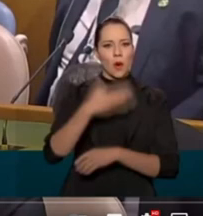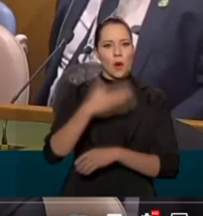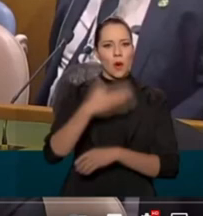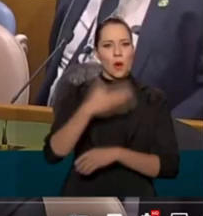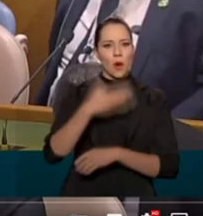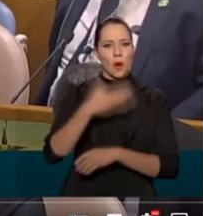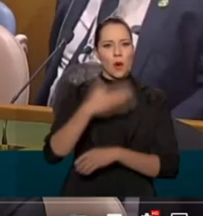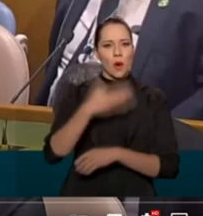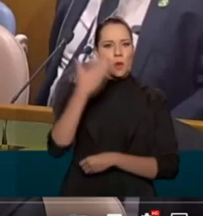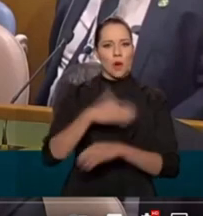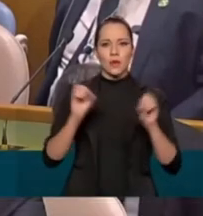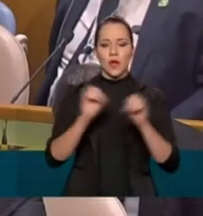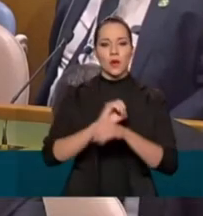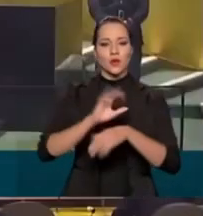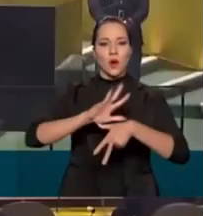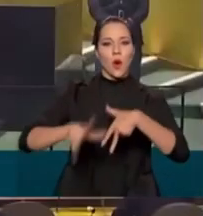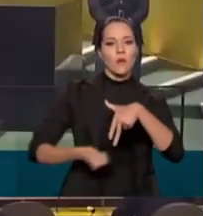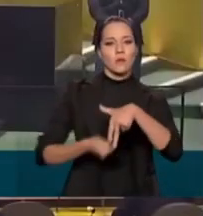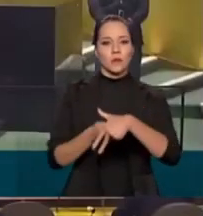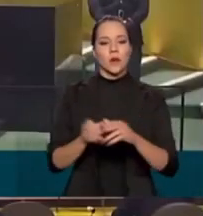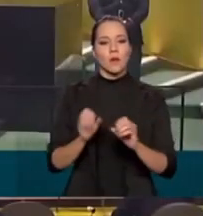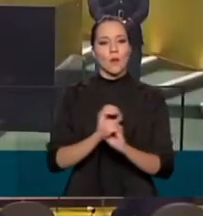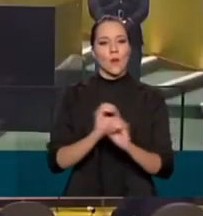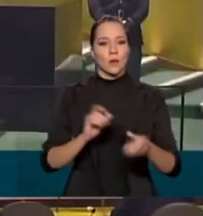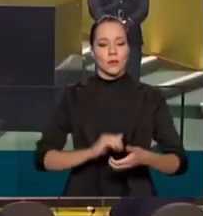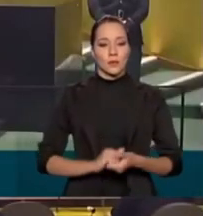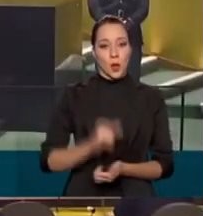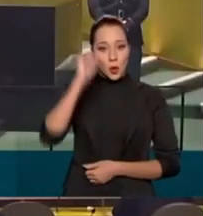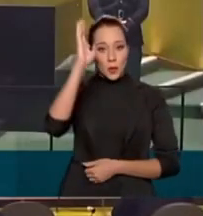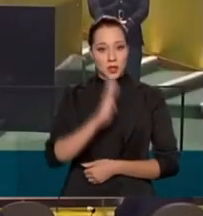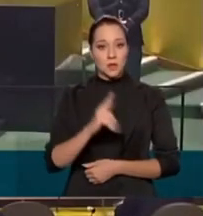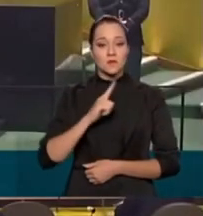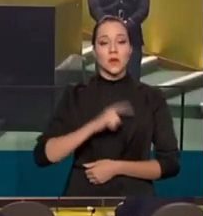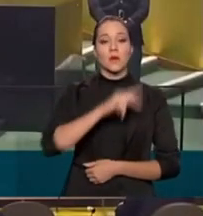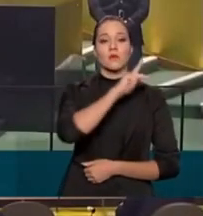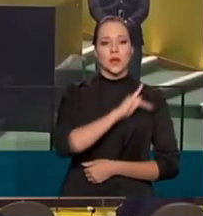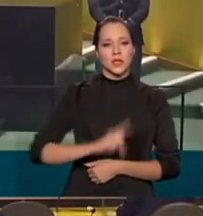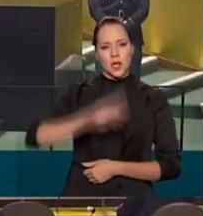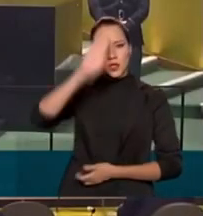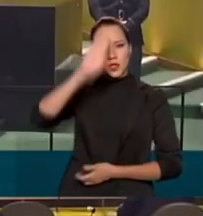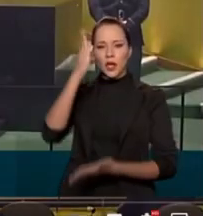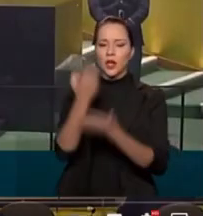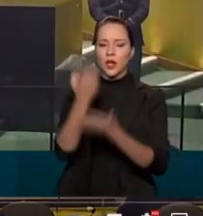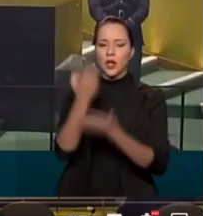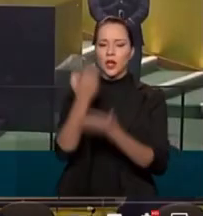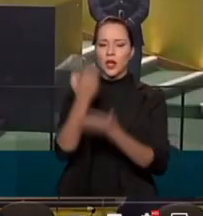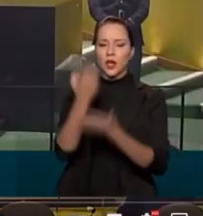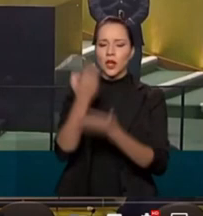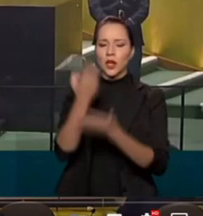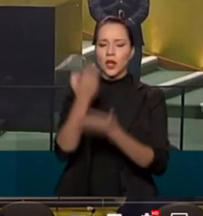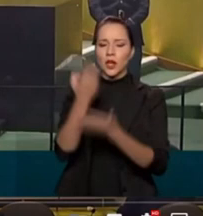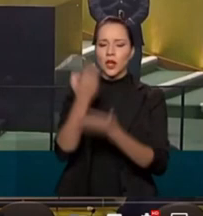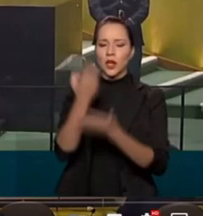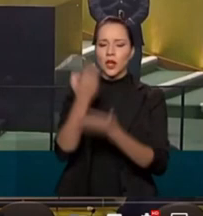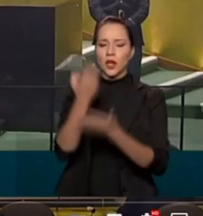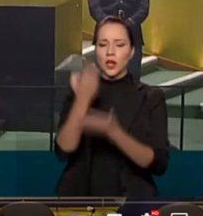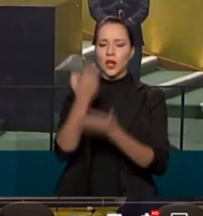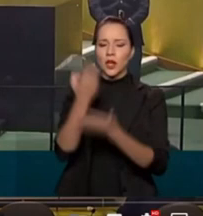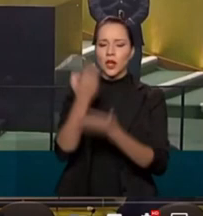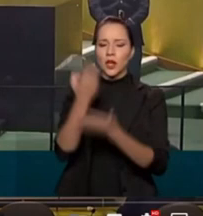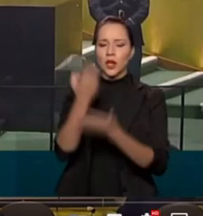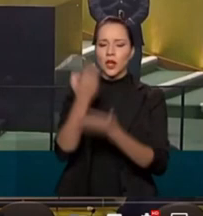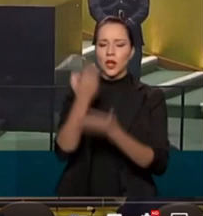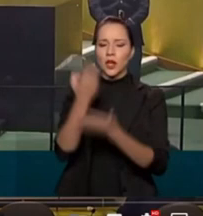mas vamos continuar e o Brasil tem um presidente que acredita em Deus é